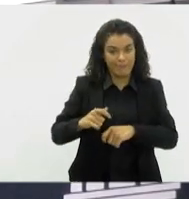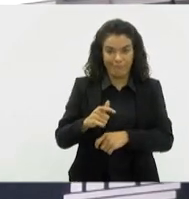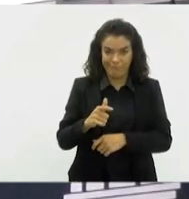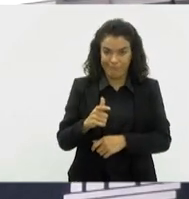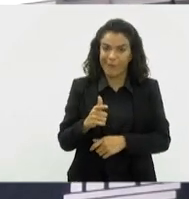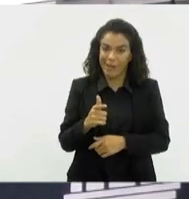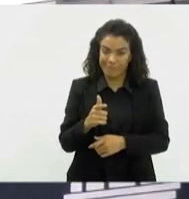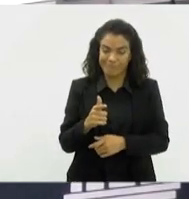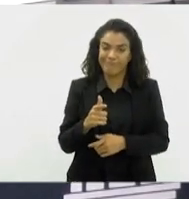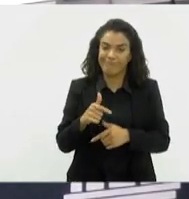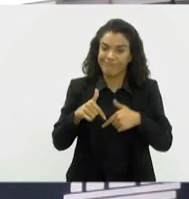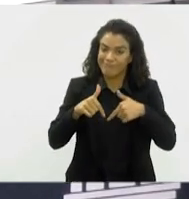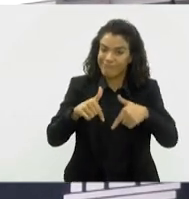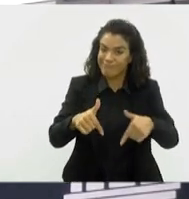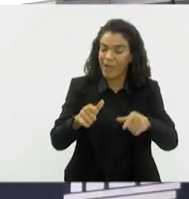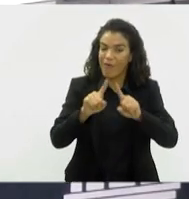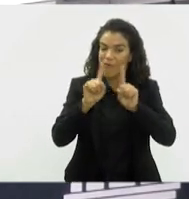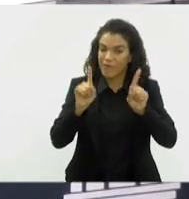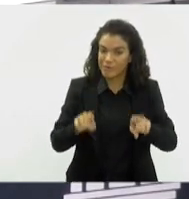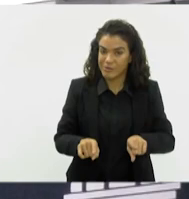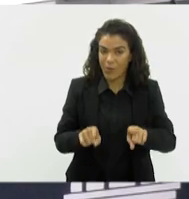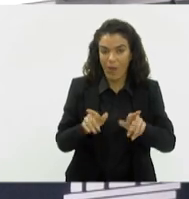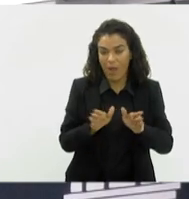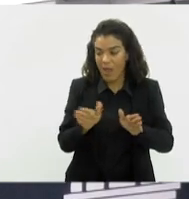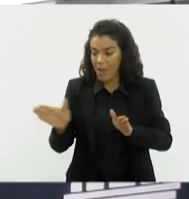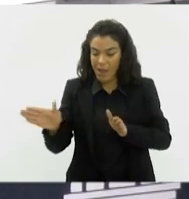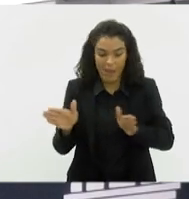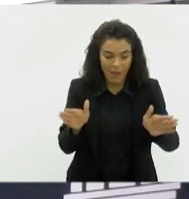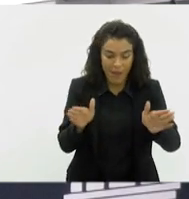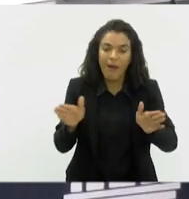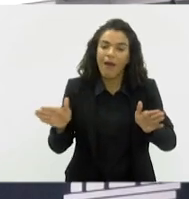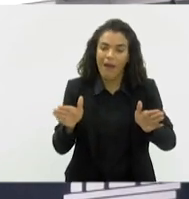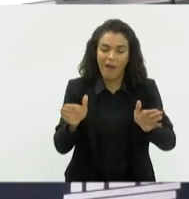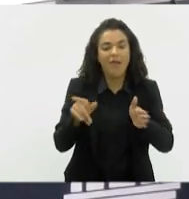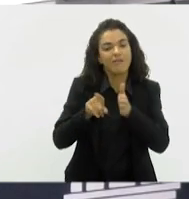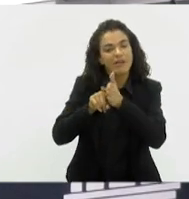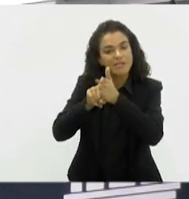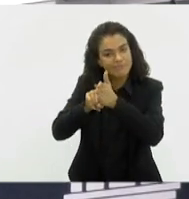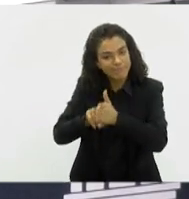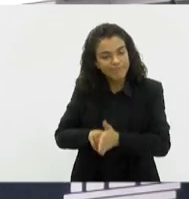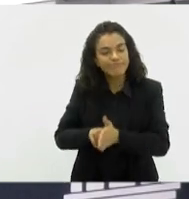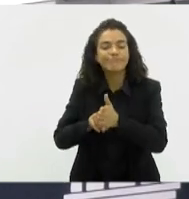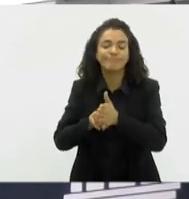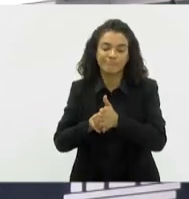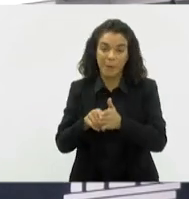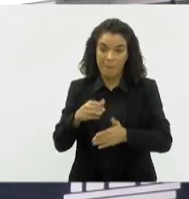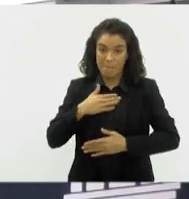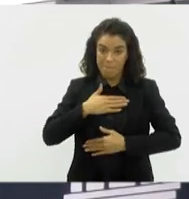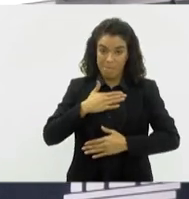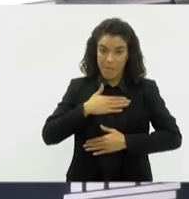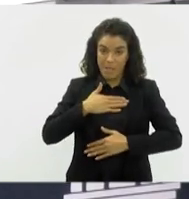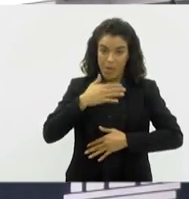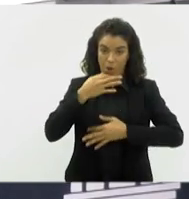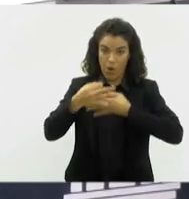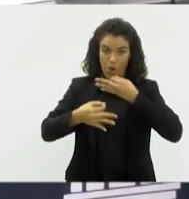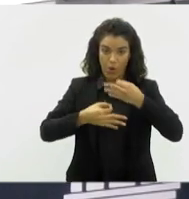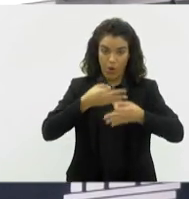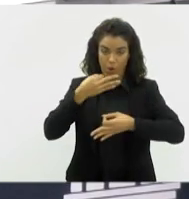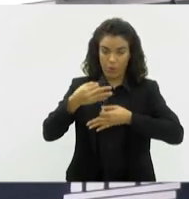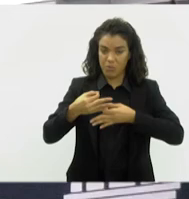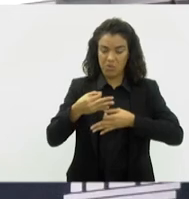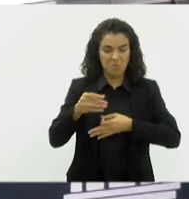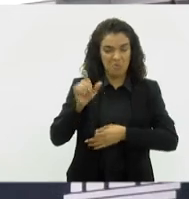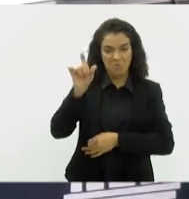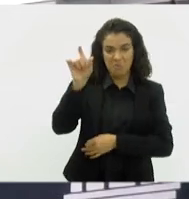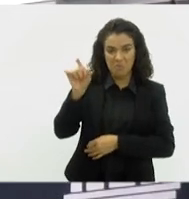ele estiver pronto para atuar pelos dois lados, ele vai ser sabatinado e aprovado. Mas, de minha parte, eu não vejo que